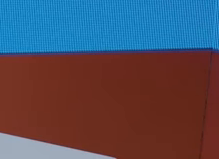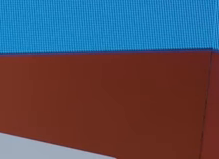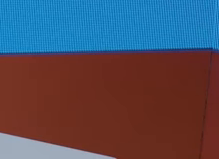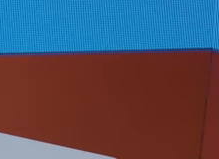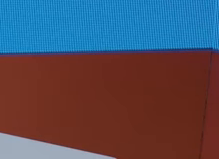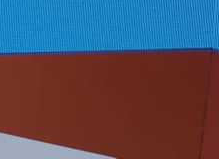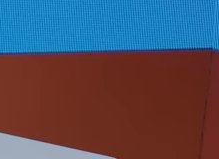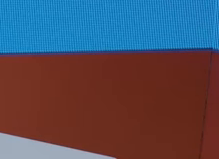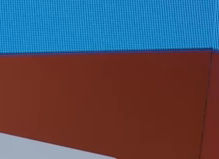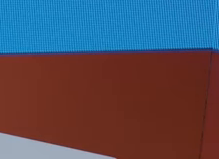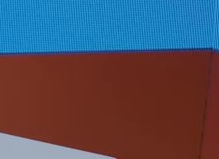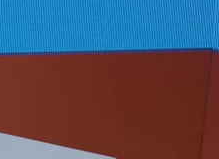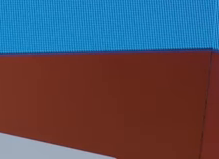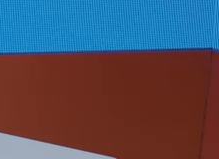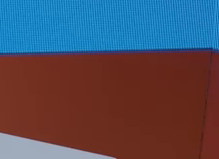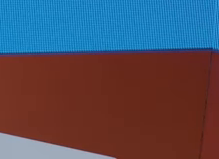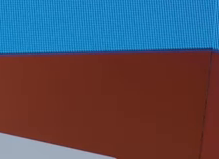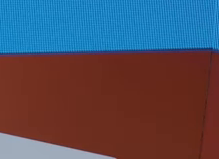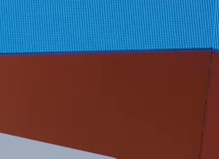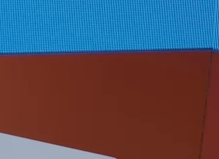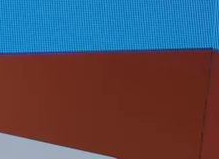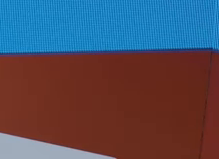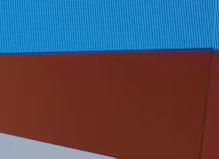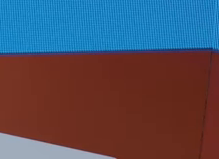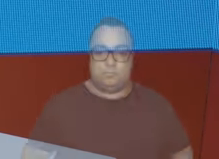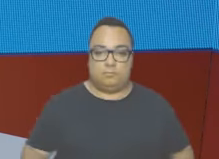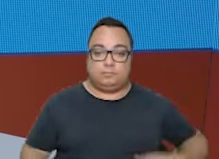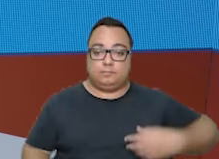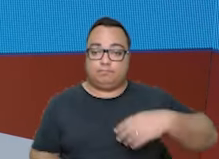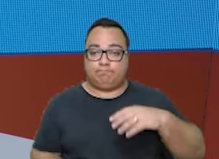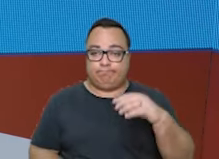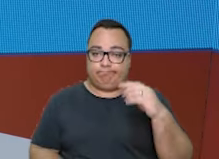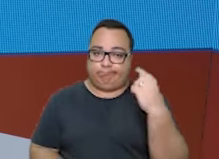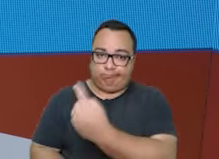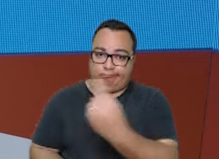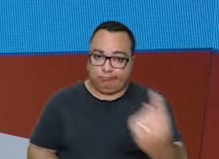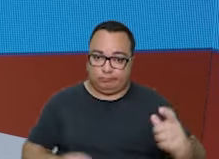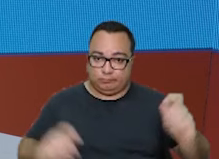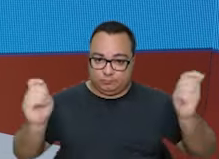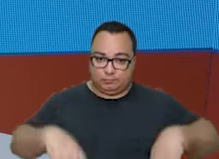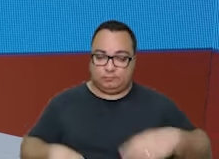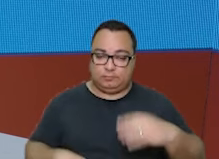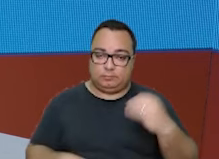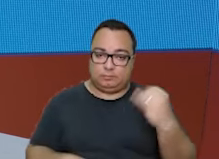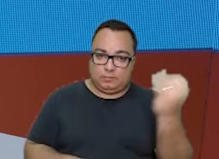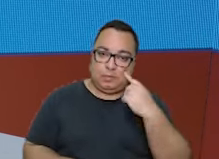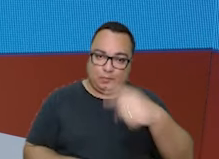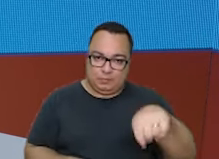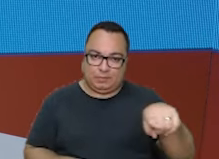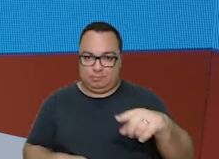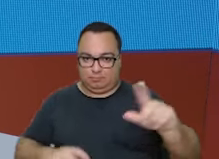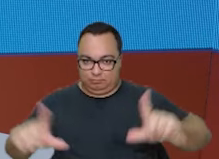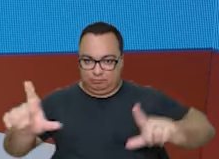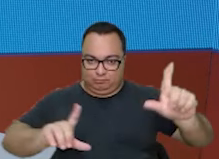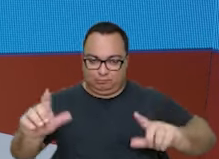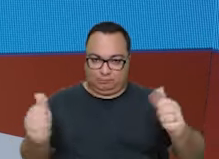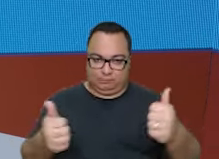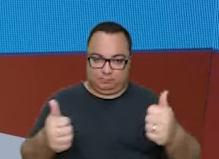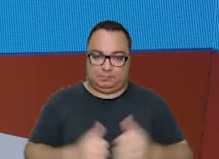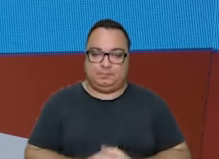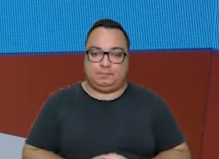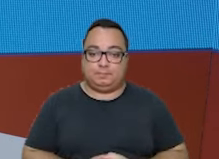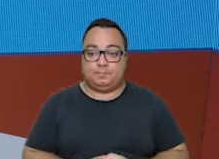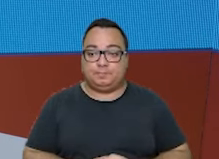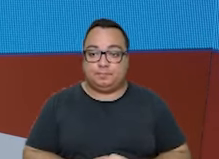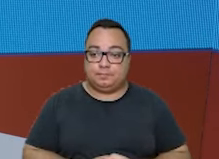espírito espírito curioso né para cada um de nós né inclusive para você que tá nos assistindo eh porque a